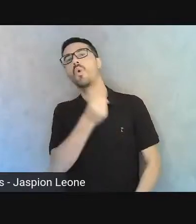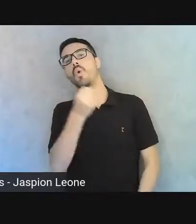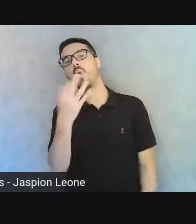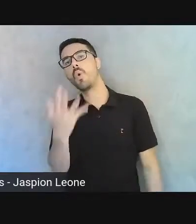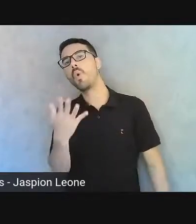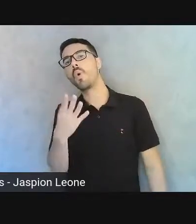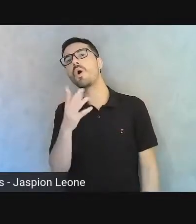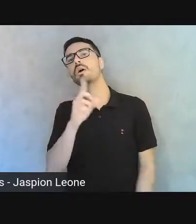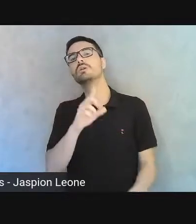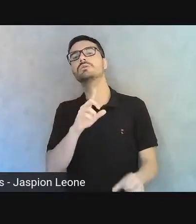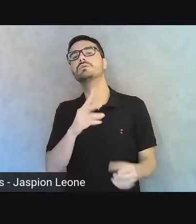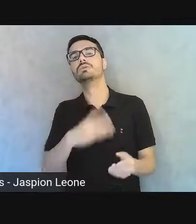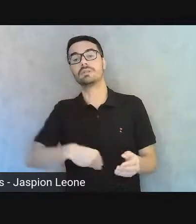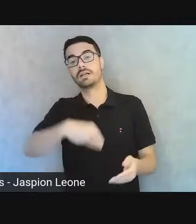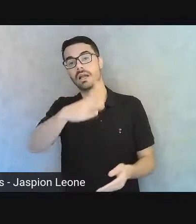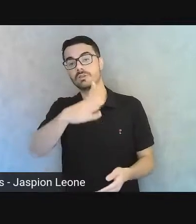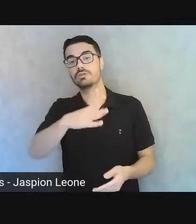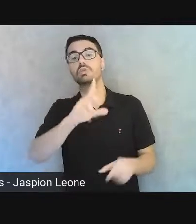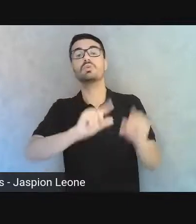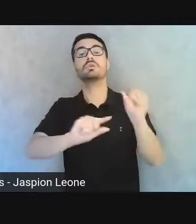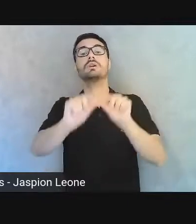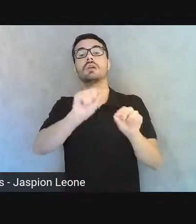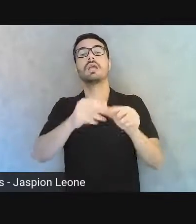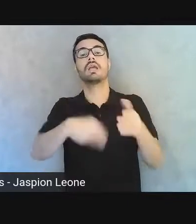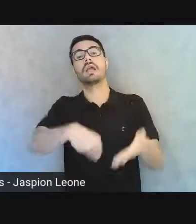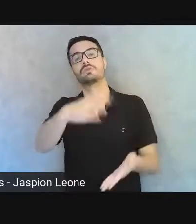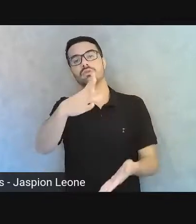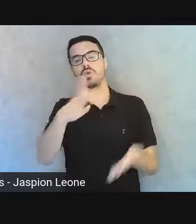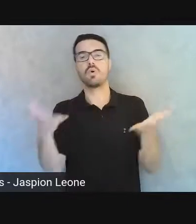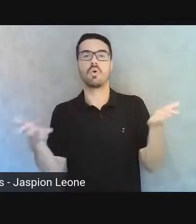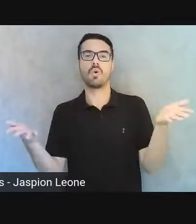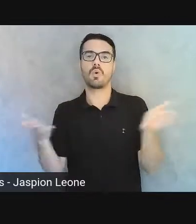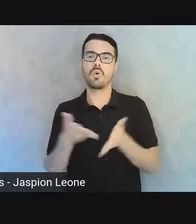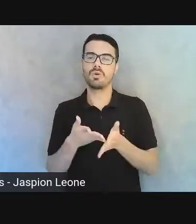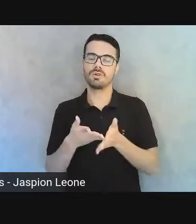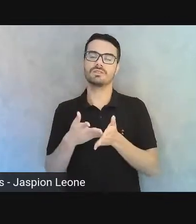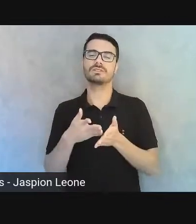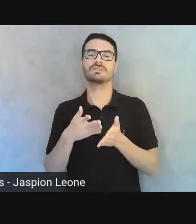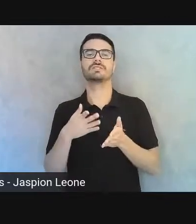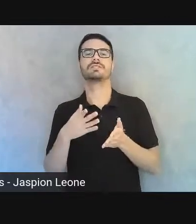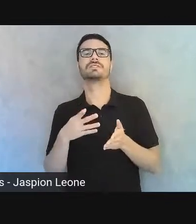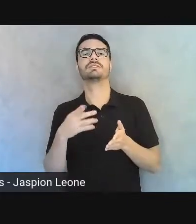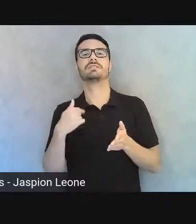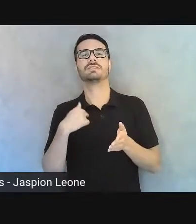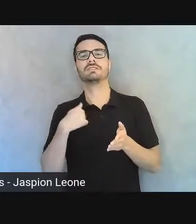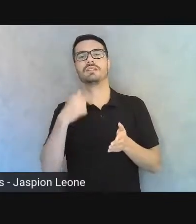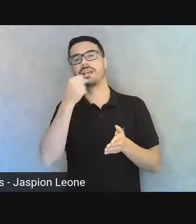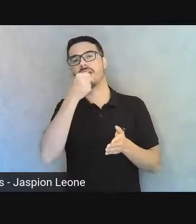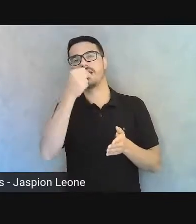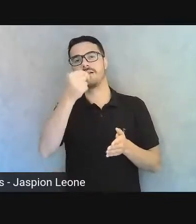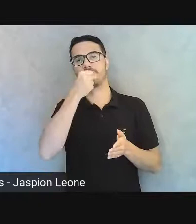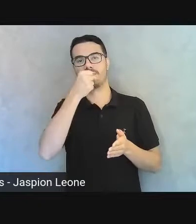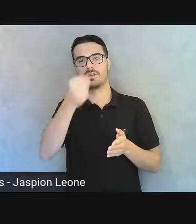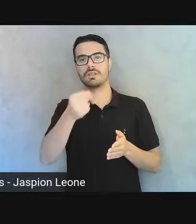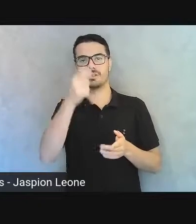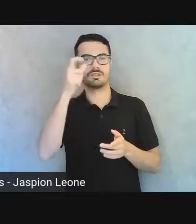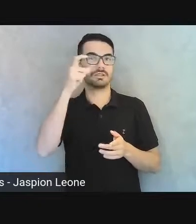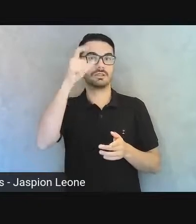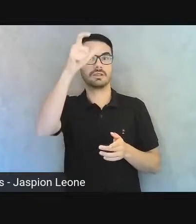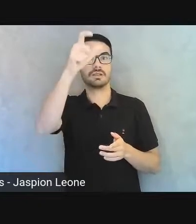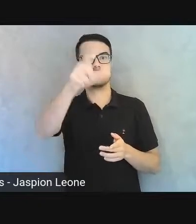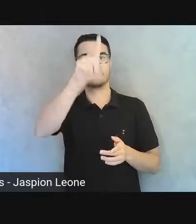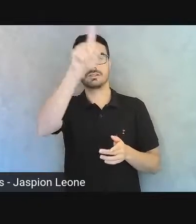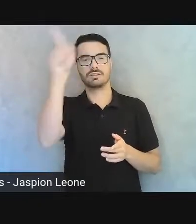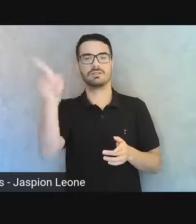com o que foi gasto o dinheiro. Hoje, por coincidência, saiu uma reportagem bastante interessante na